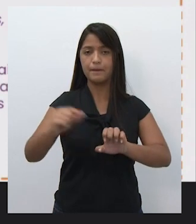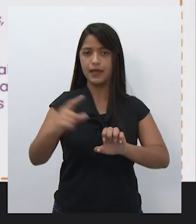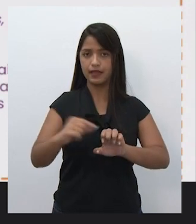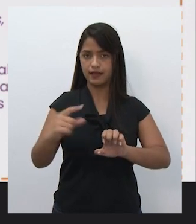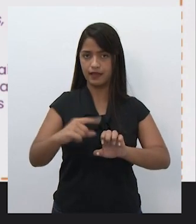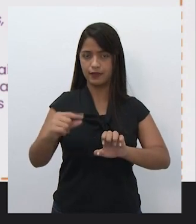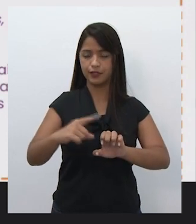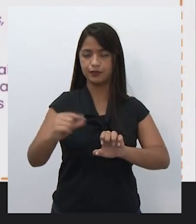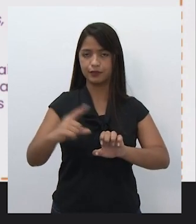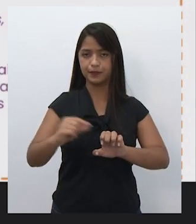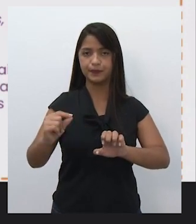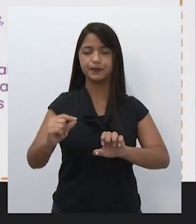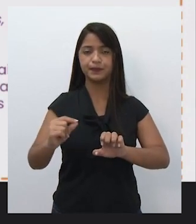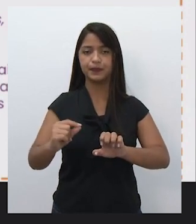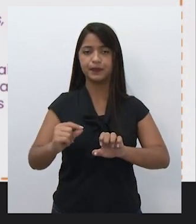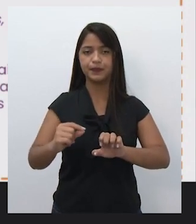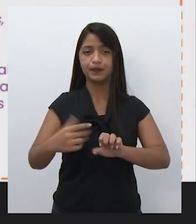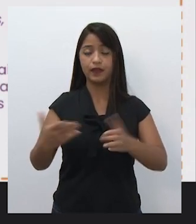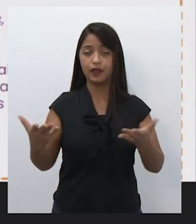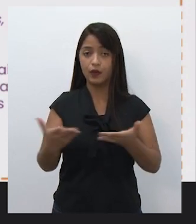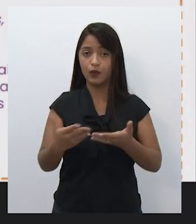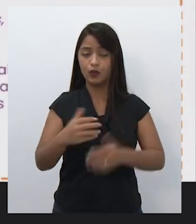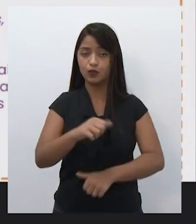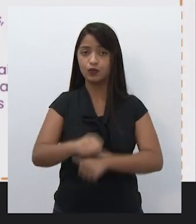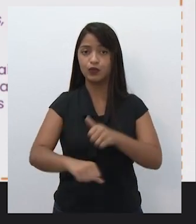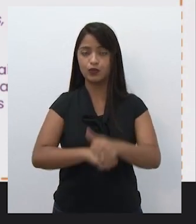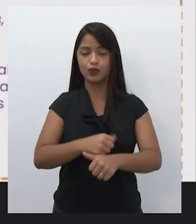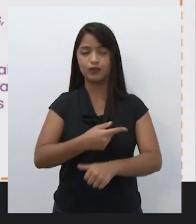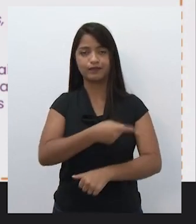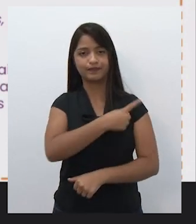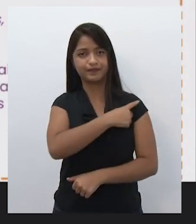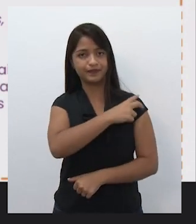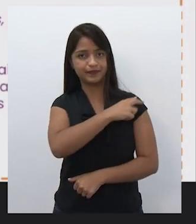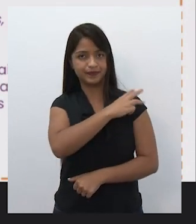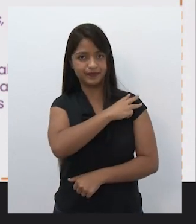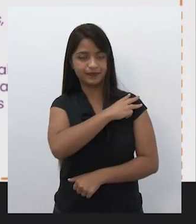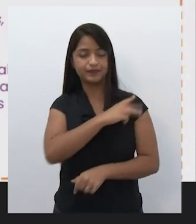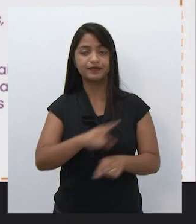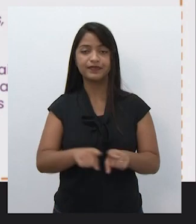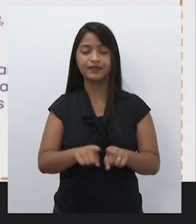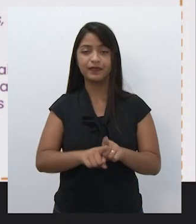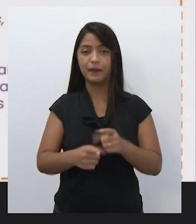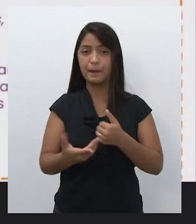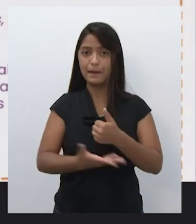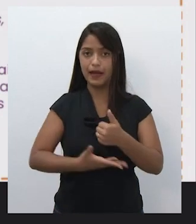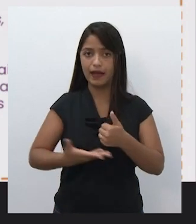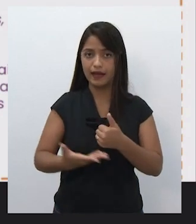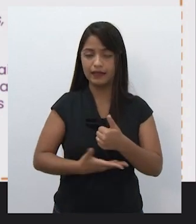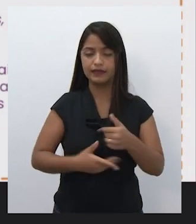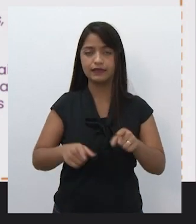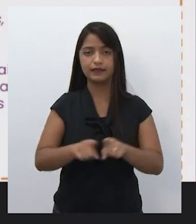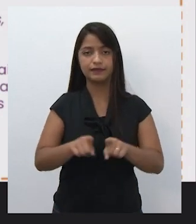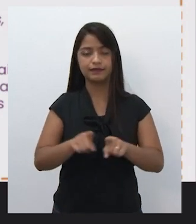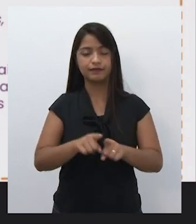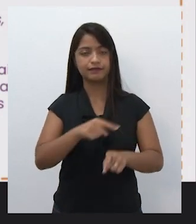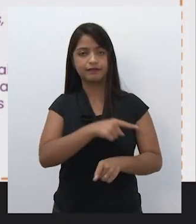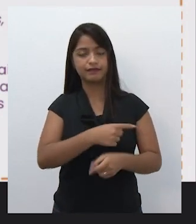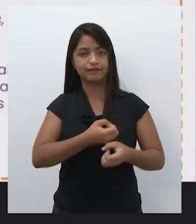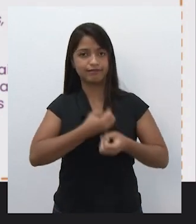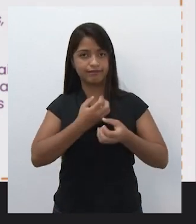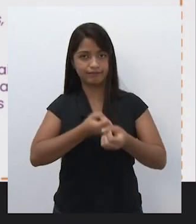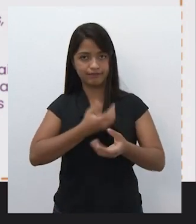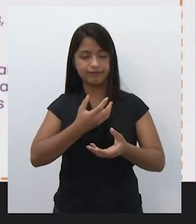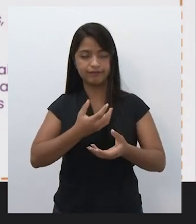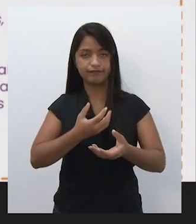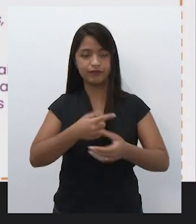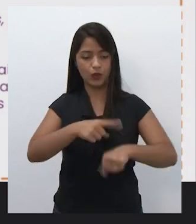Empreendedorismo, na reforma do ensino médio, na base e nos referenciais dos itinerários formativos, não quer